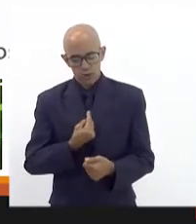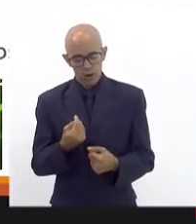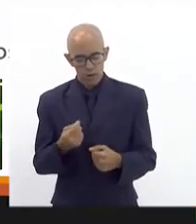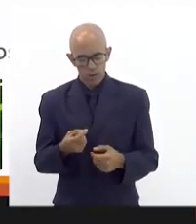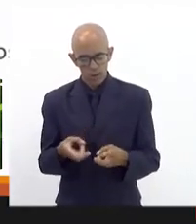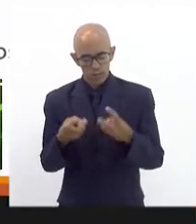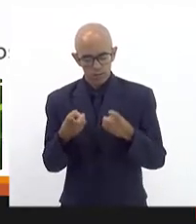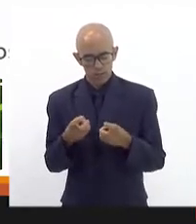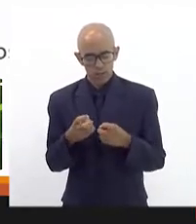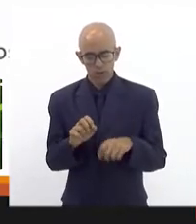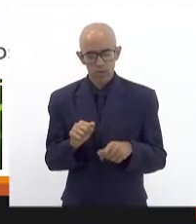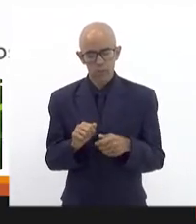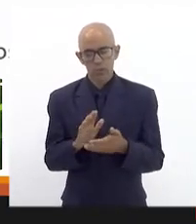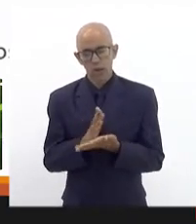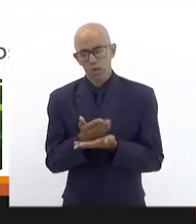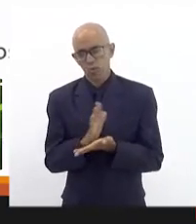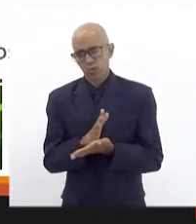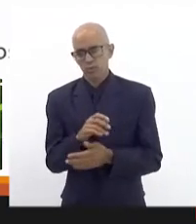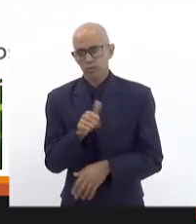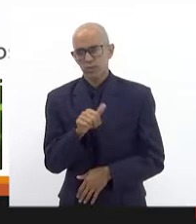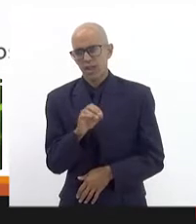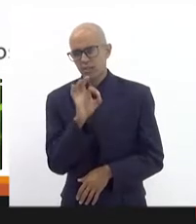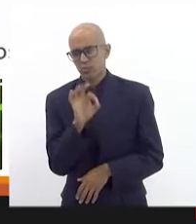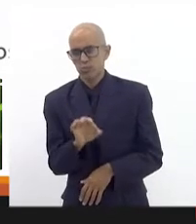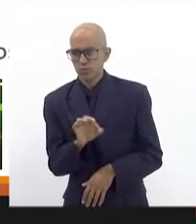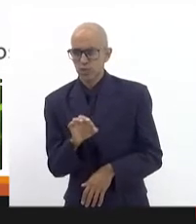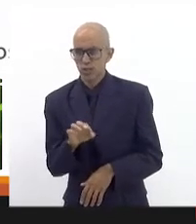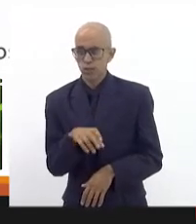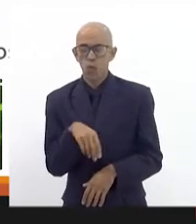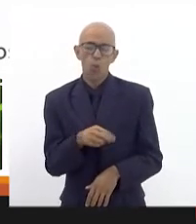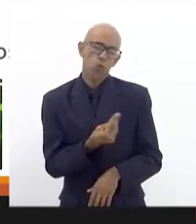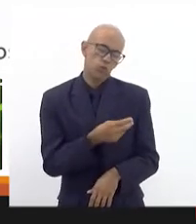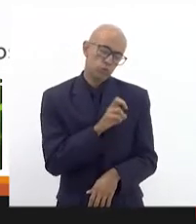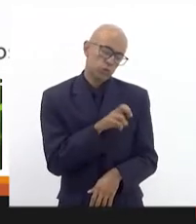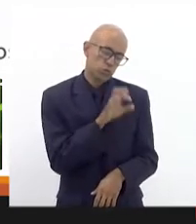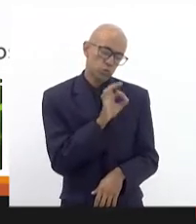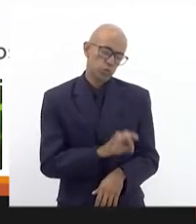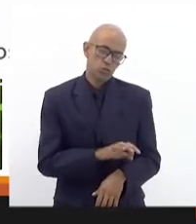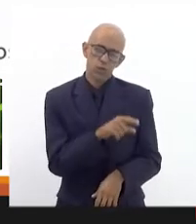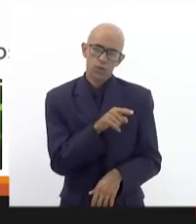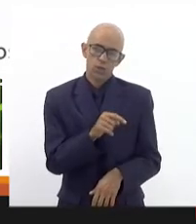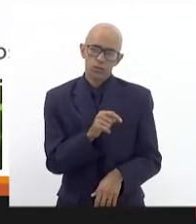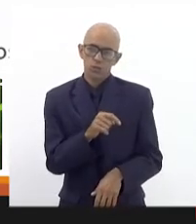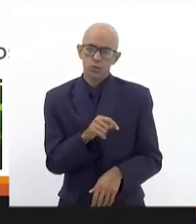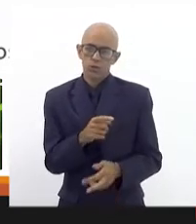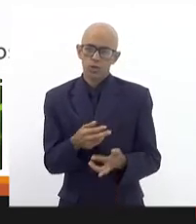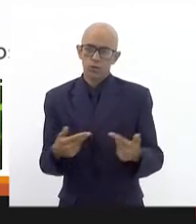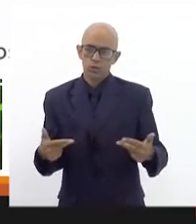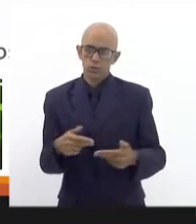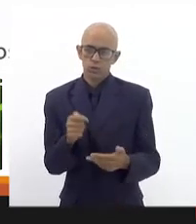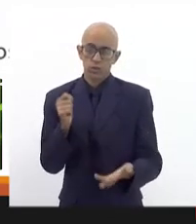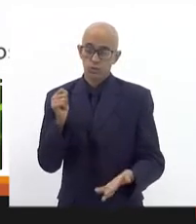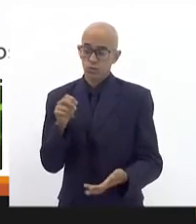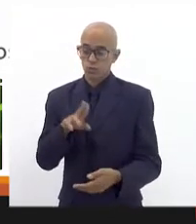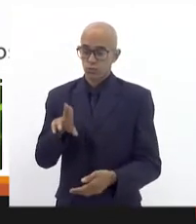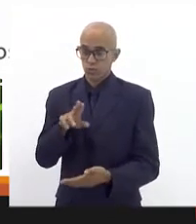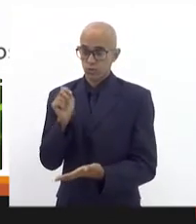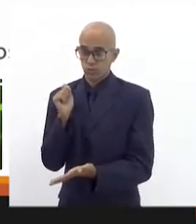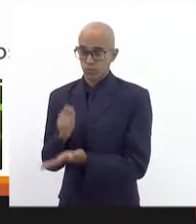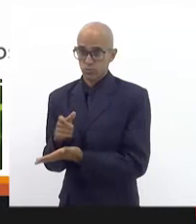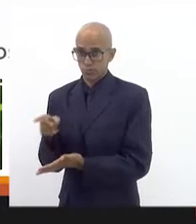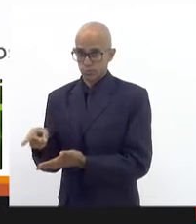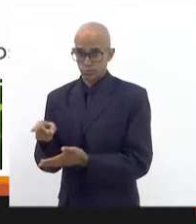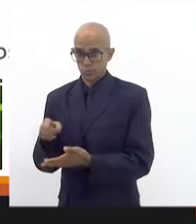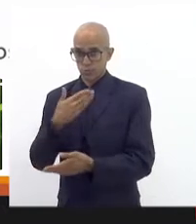parcela de 5, 10% dos recursos que o Estado usa para compras públicas, para risco,